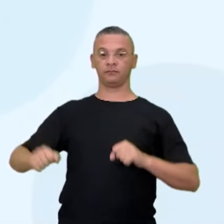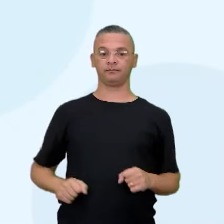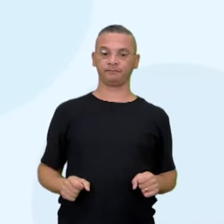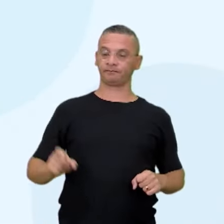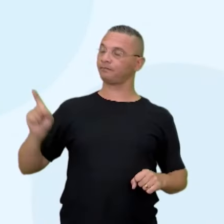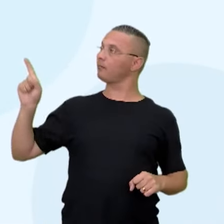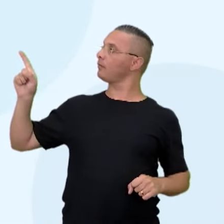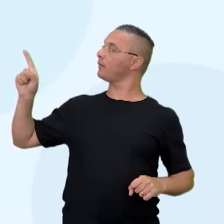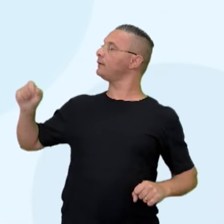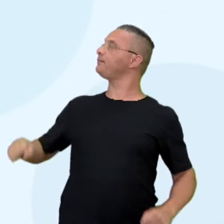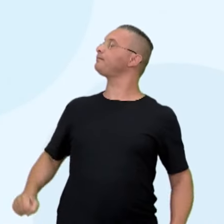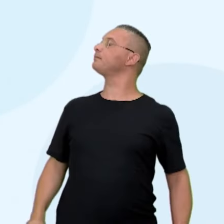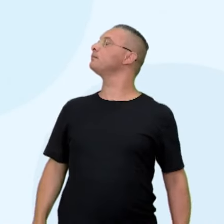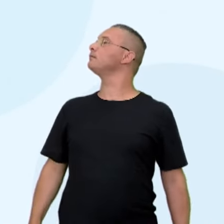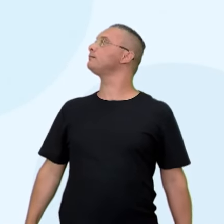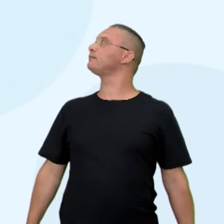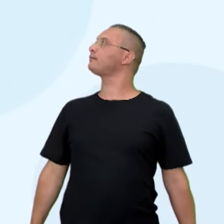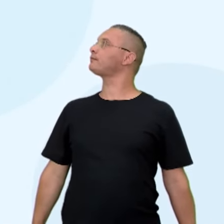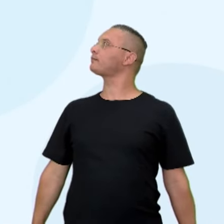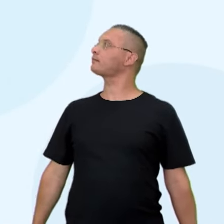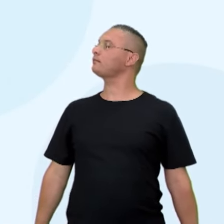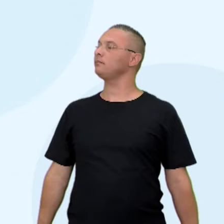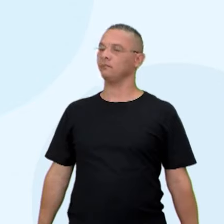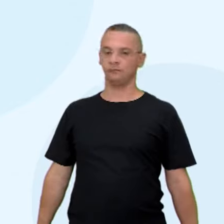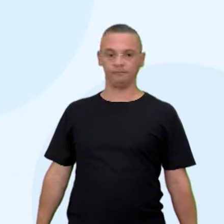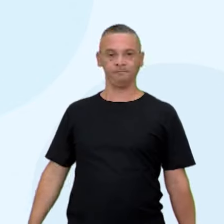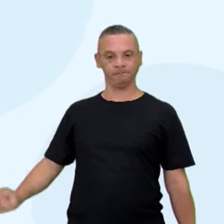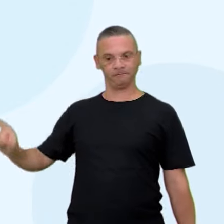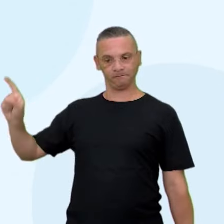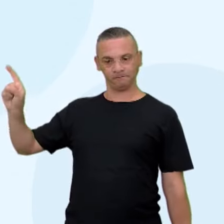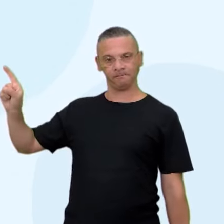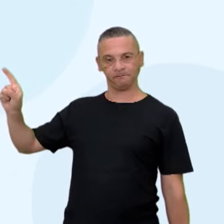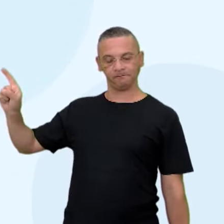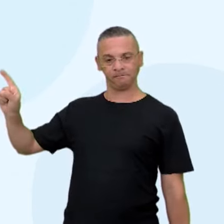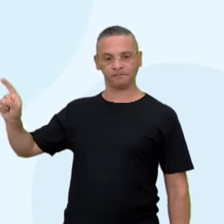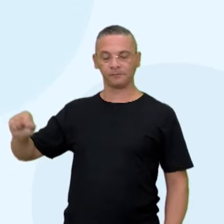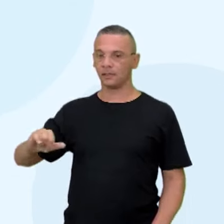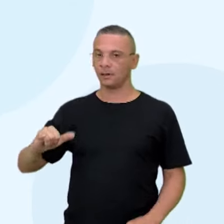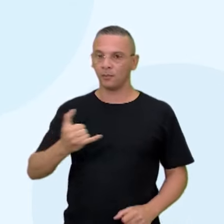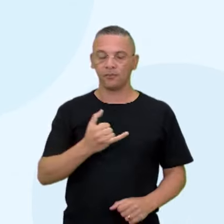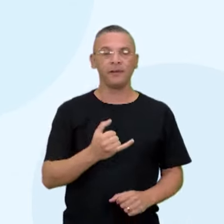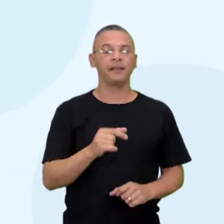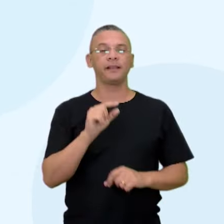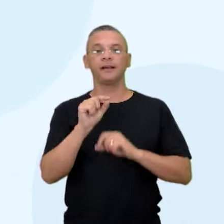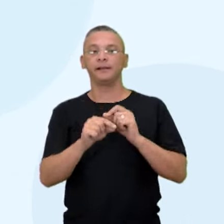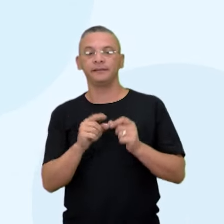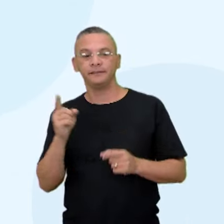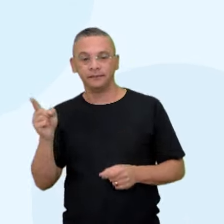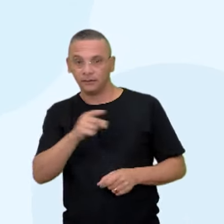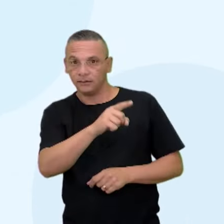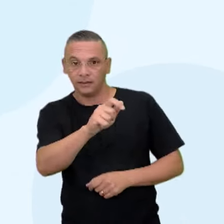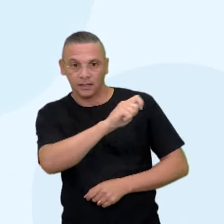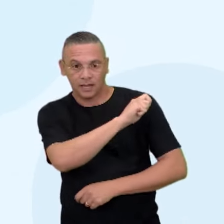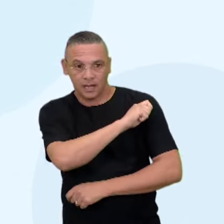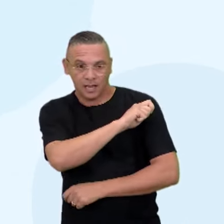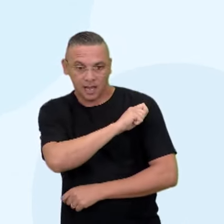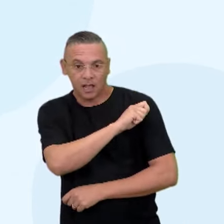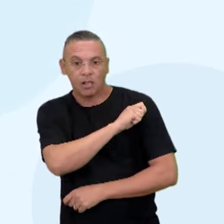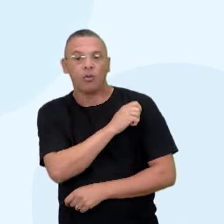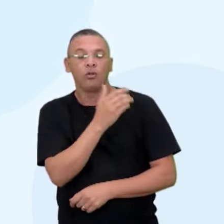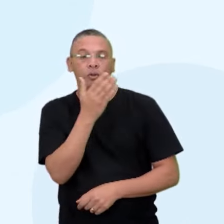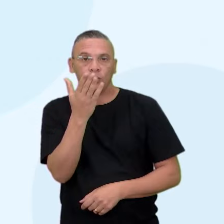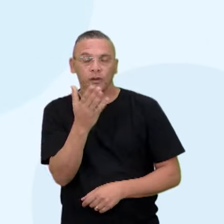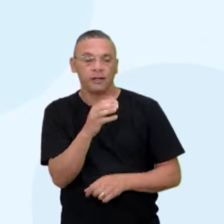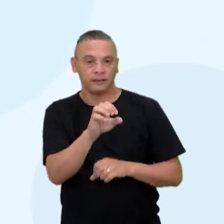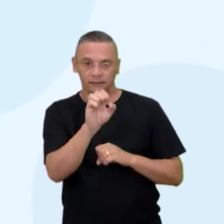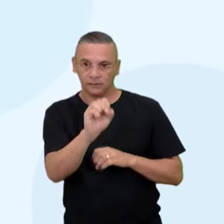material. Então é o seguinte, para aproveitar esse material, então a ideia é, se o estudante está fazendo essa